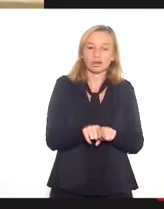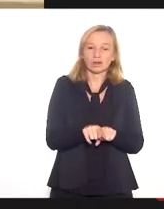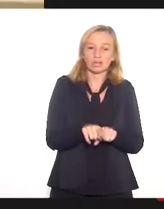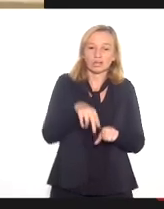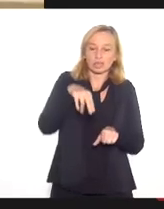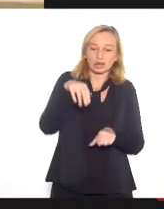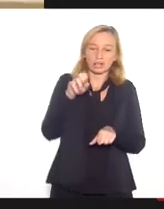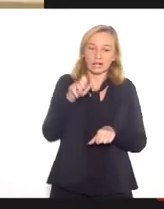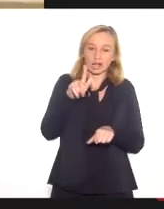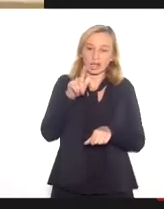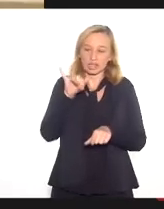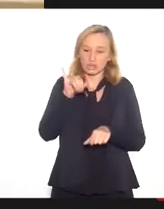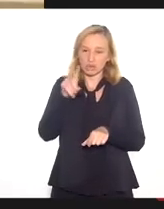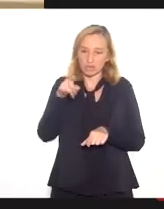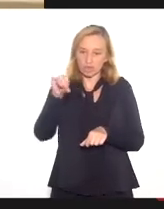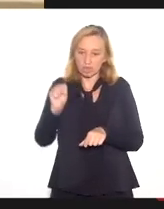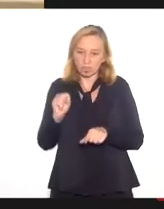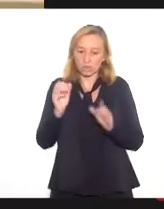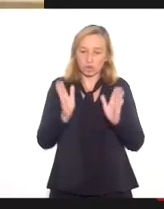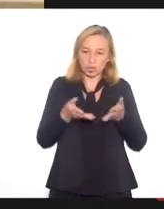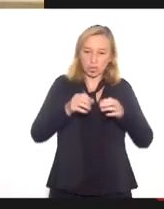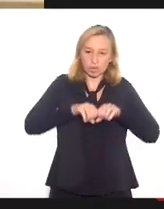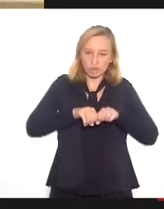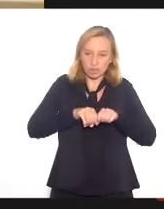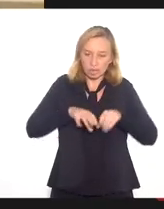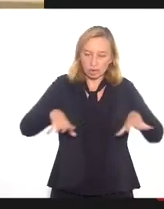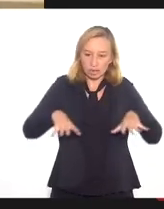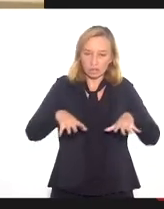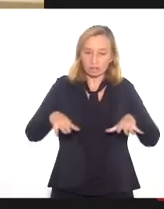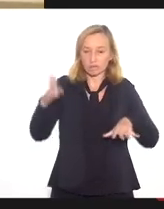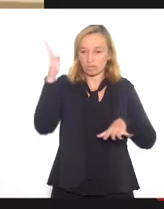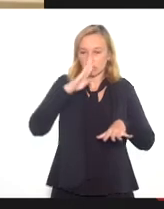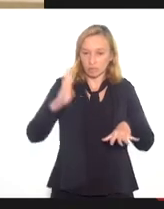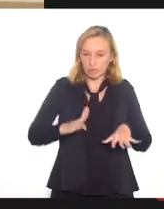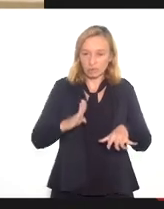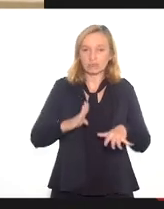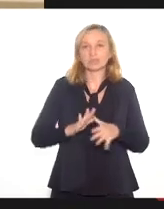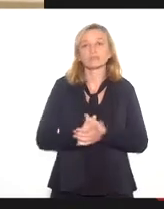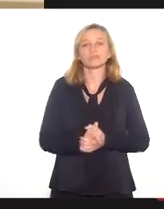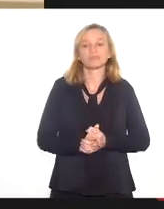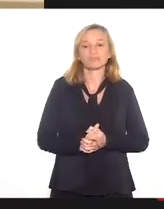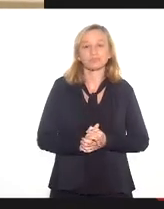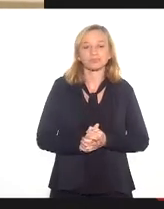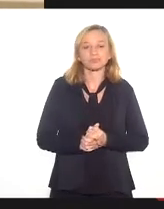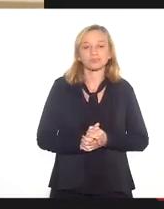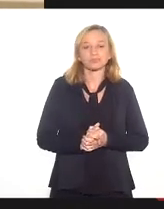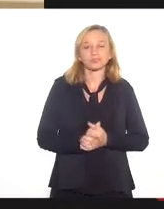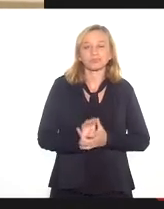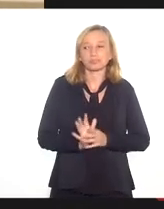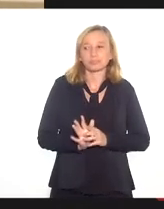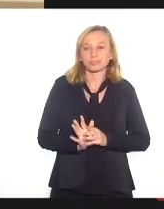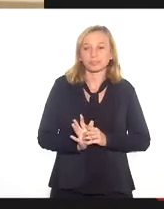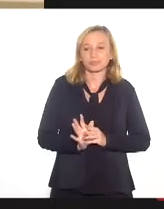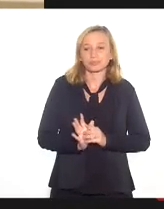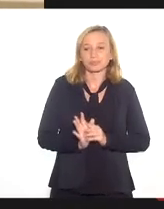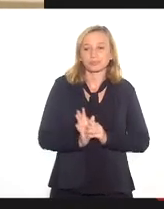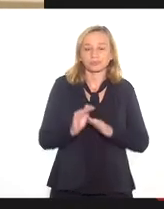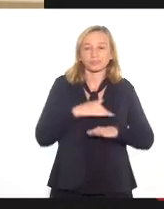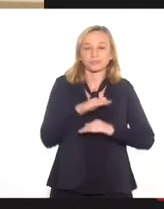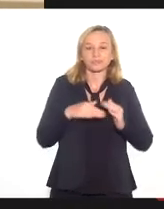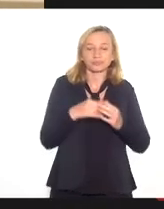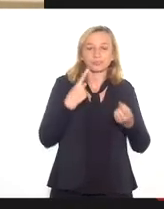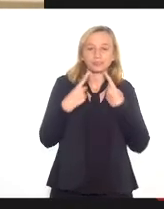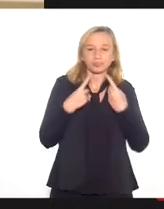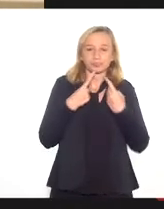que hoje paira sobre o Brasil, que paira sobre todos os debates